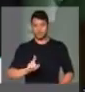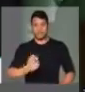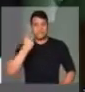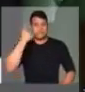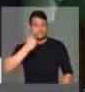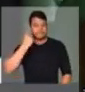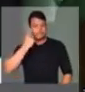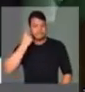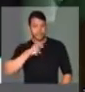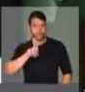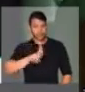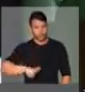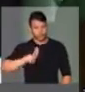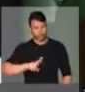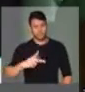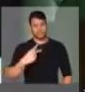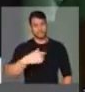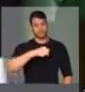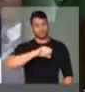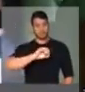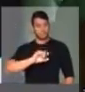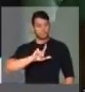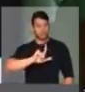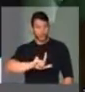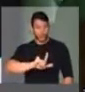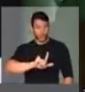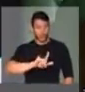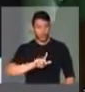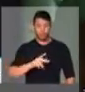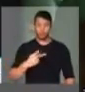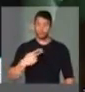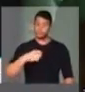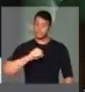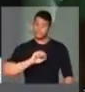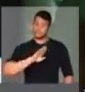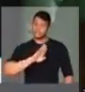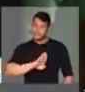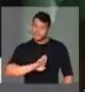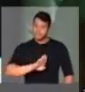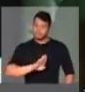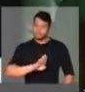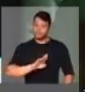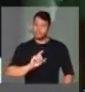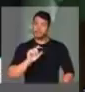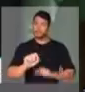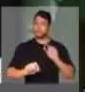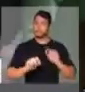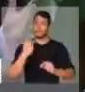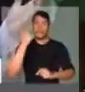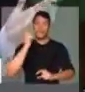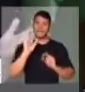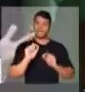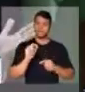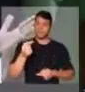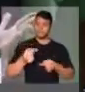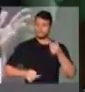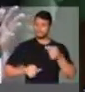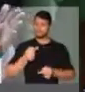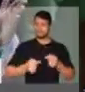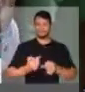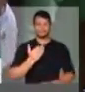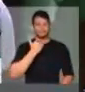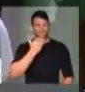usando o PSOL, com todo respeito, o PSB, com todo respeito, para fazer um debate que não